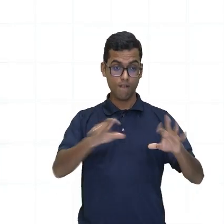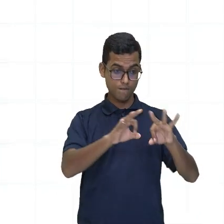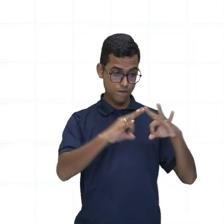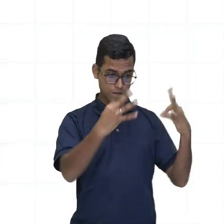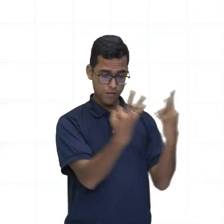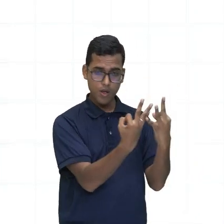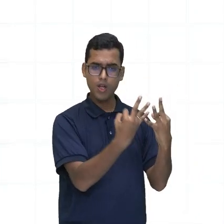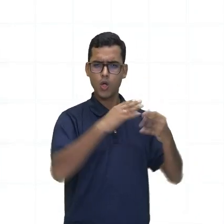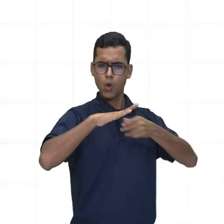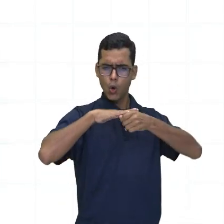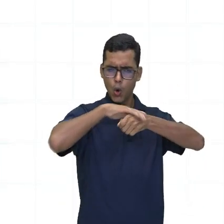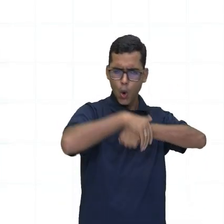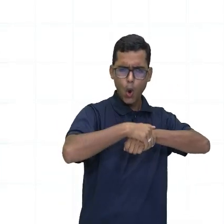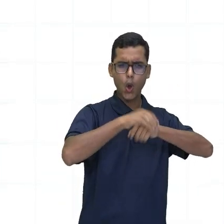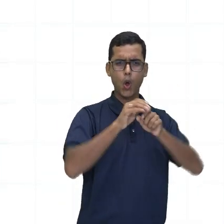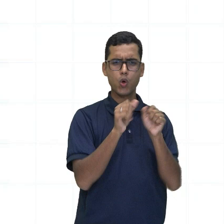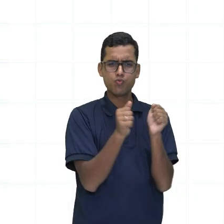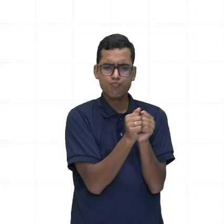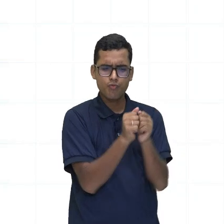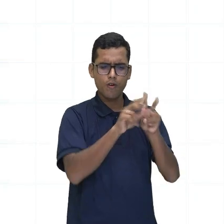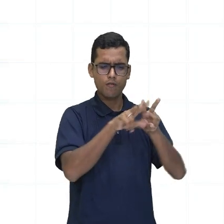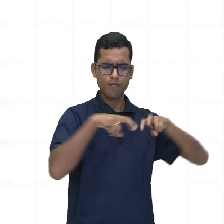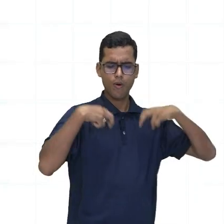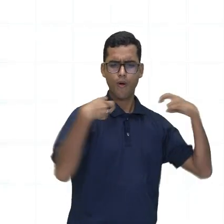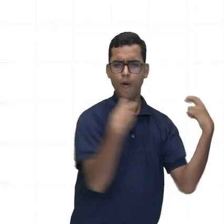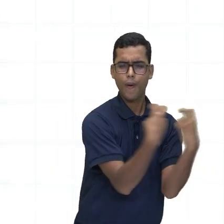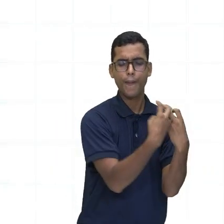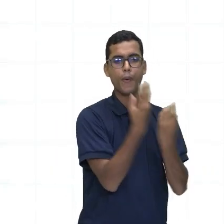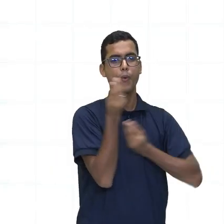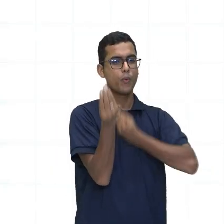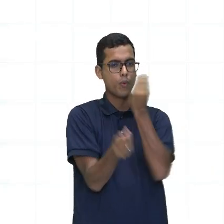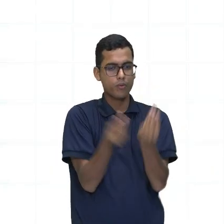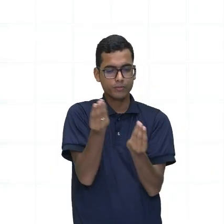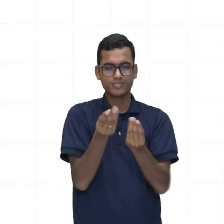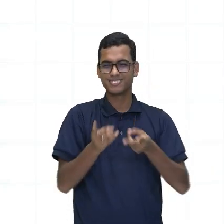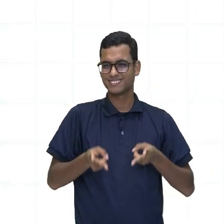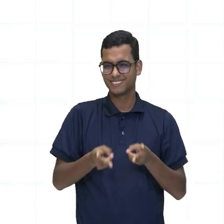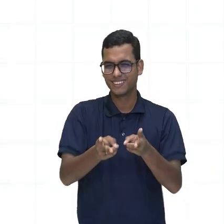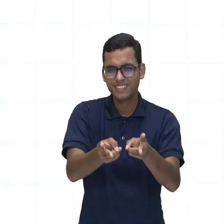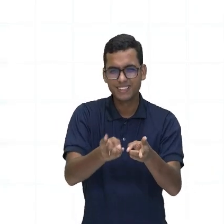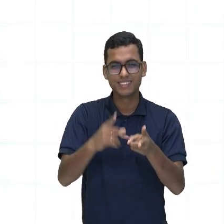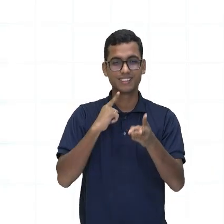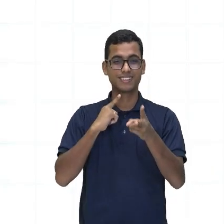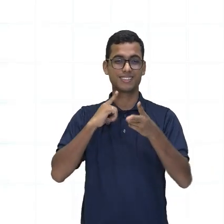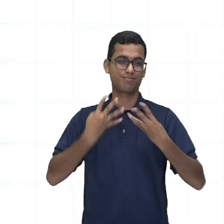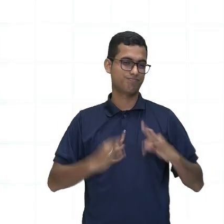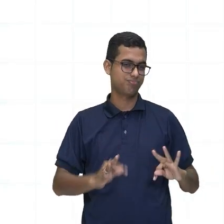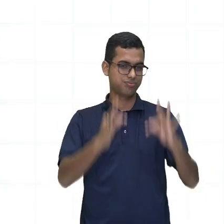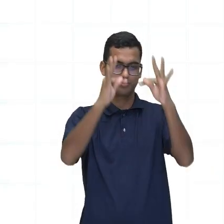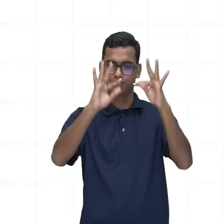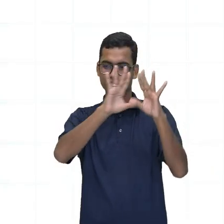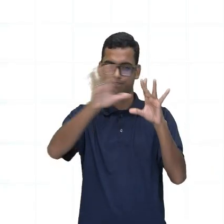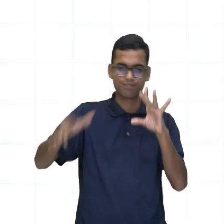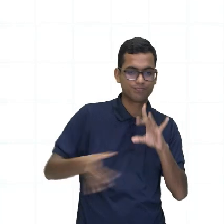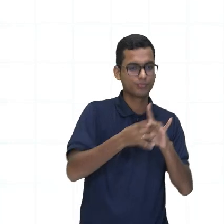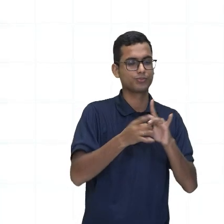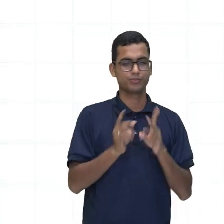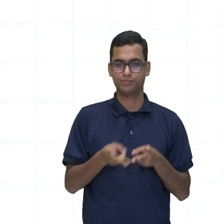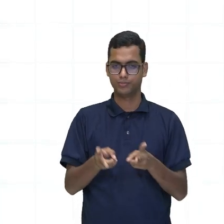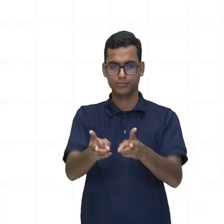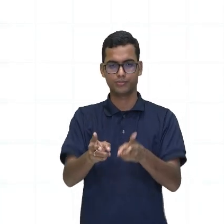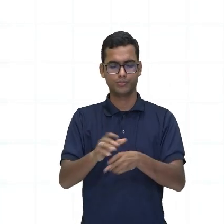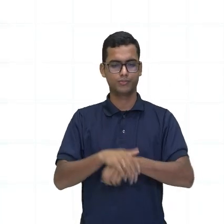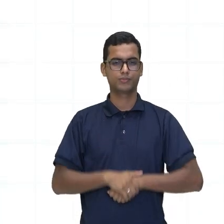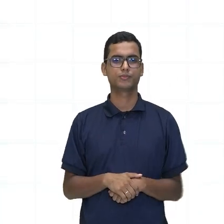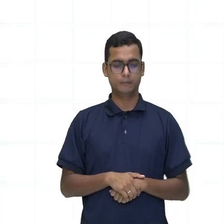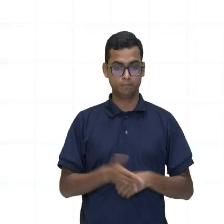as noites com a família ou atividades são geralmente carregadas com tecnologia. Vamos lá